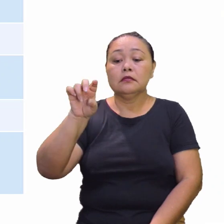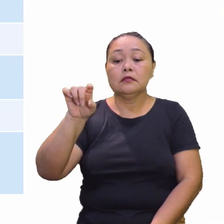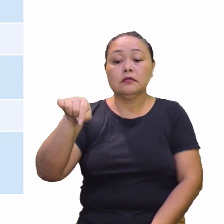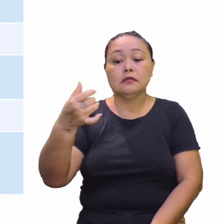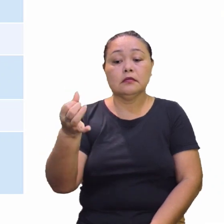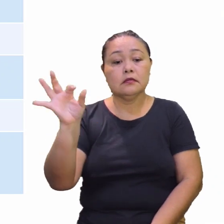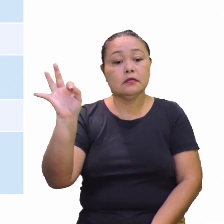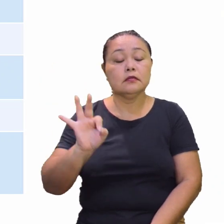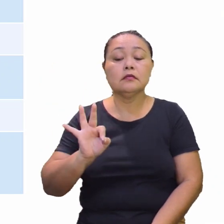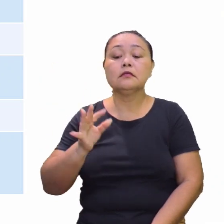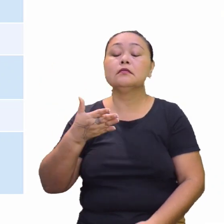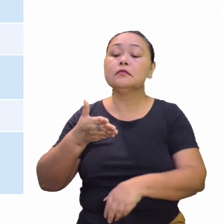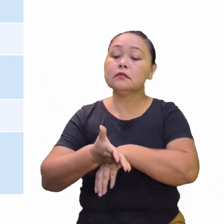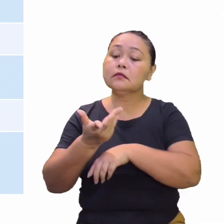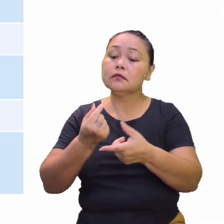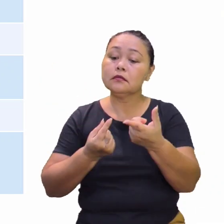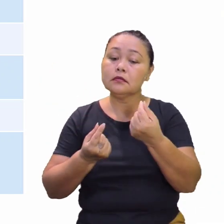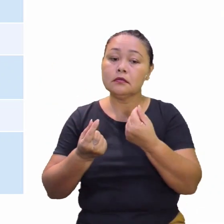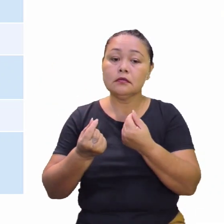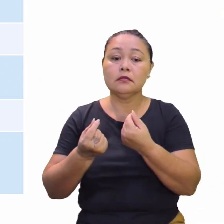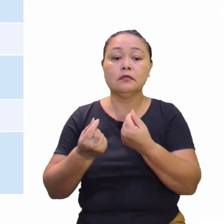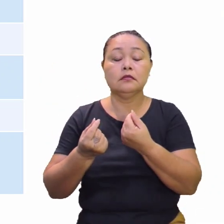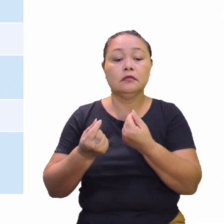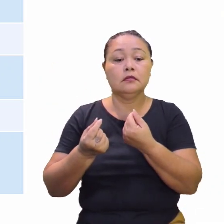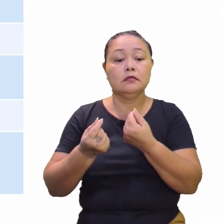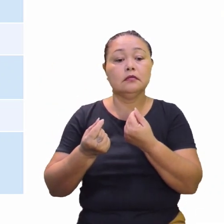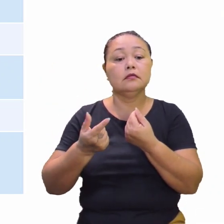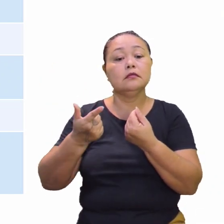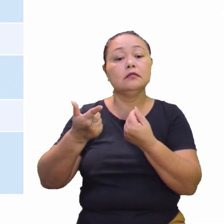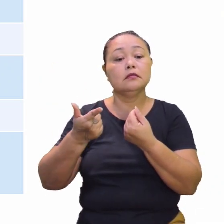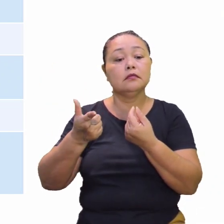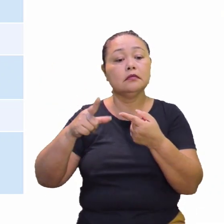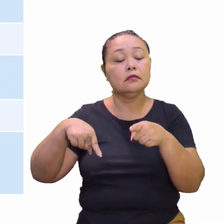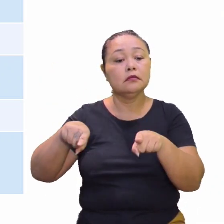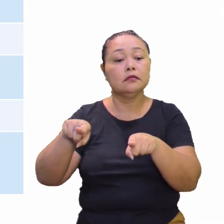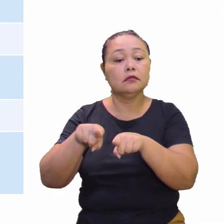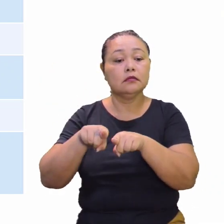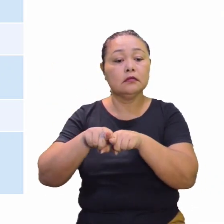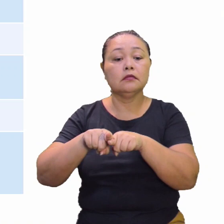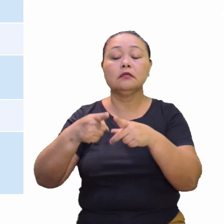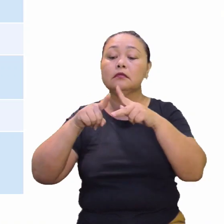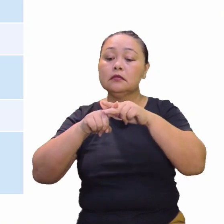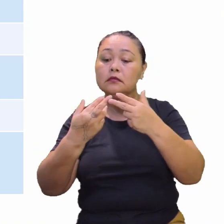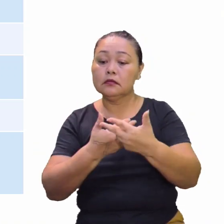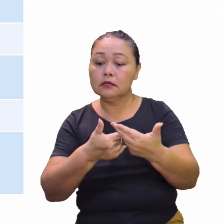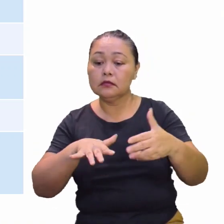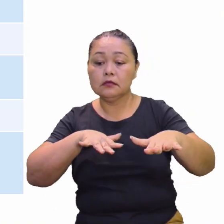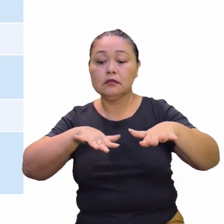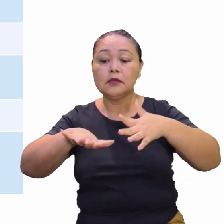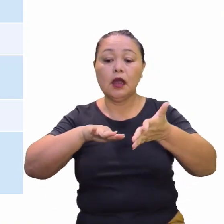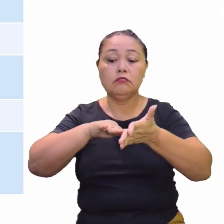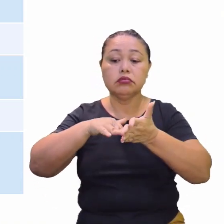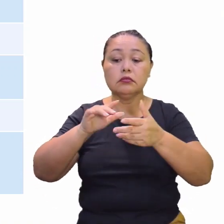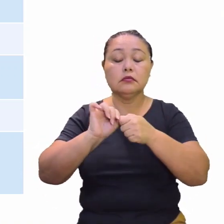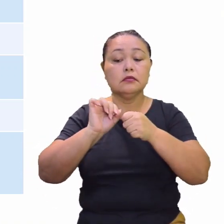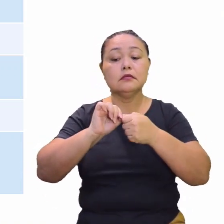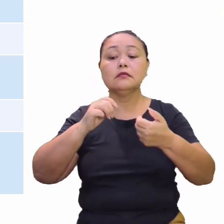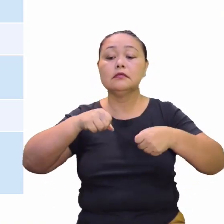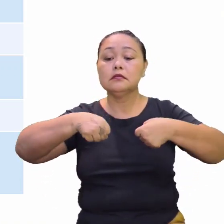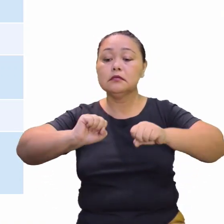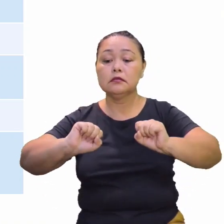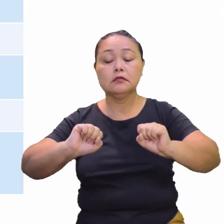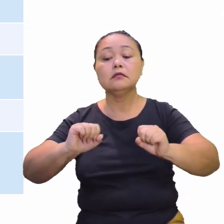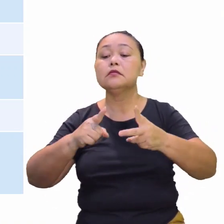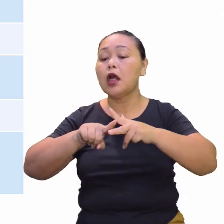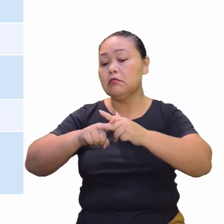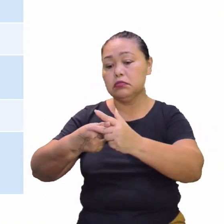a participação do comércio. Nesse comércio, além da recuperação do comércio, a gente tem reparação de veículos, automotores,